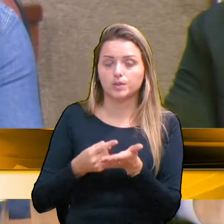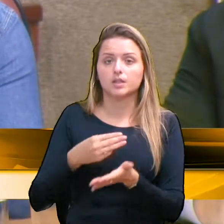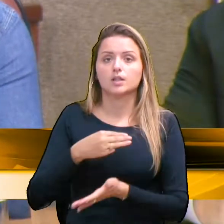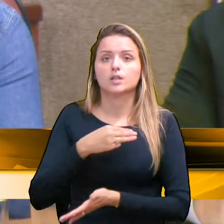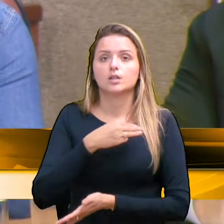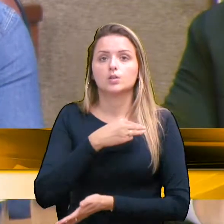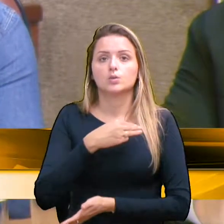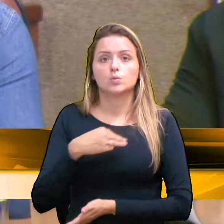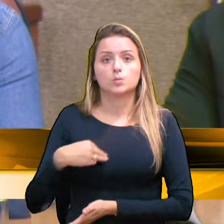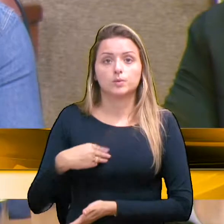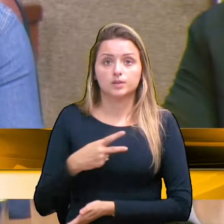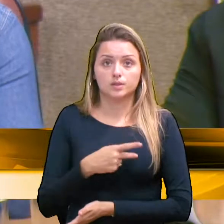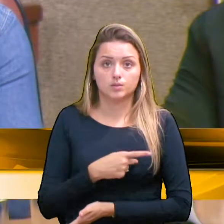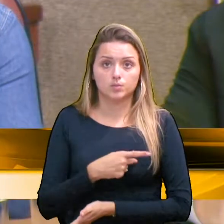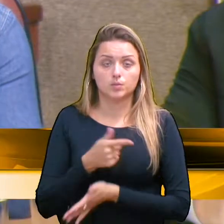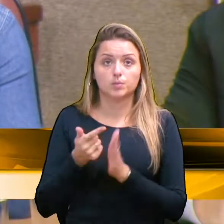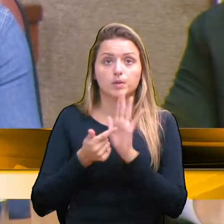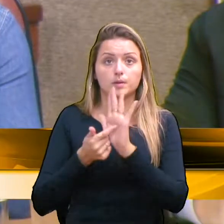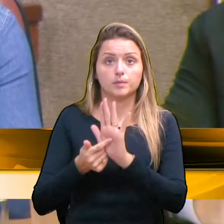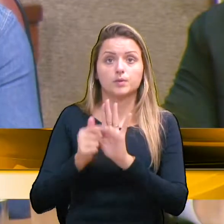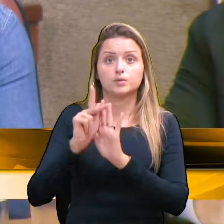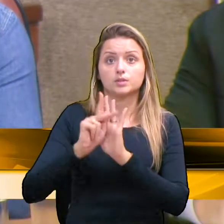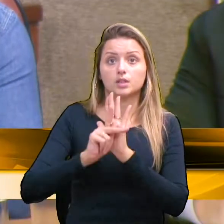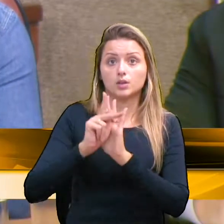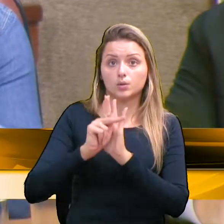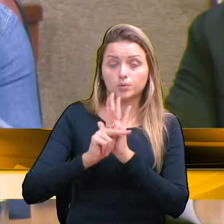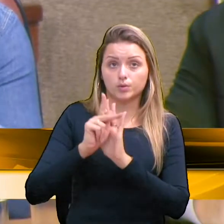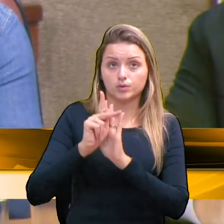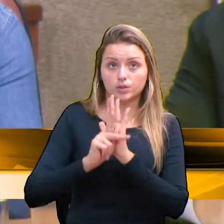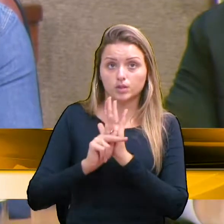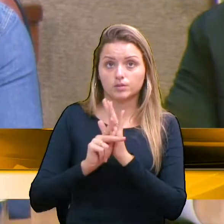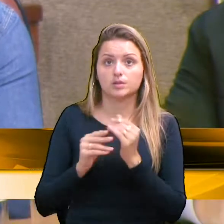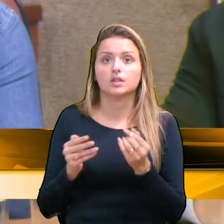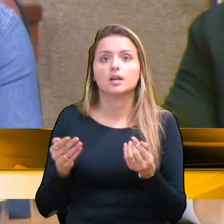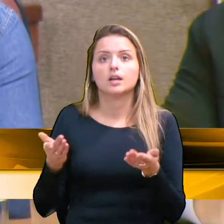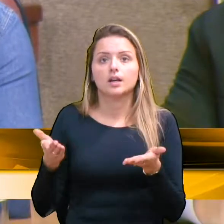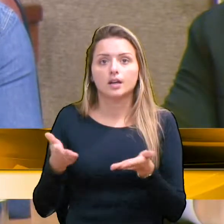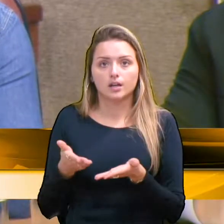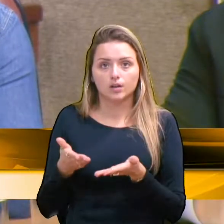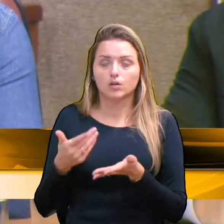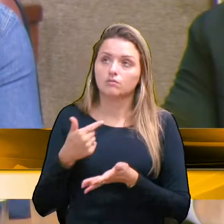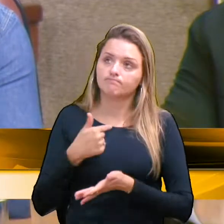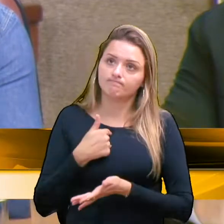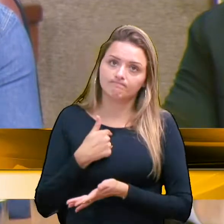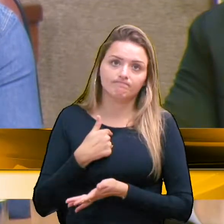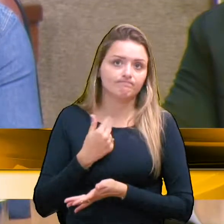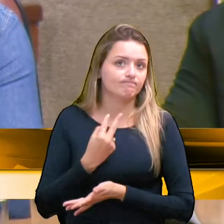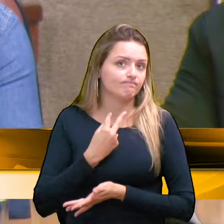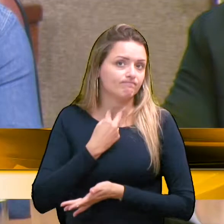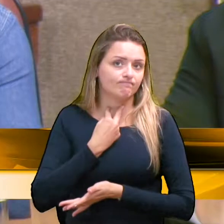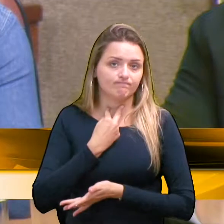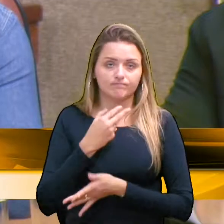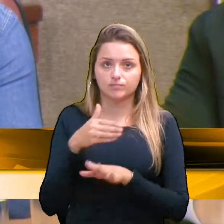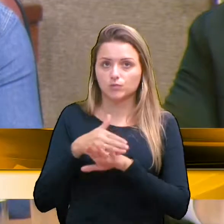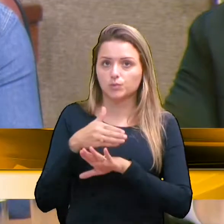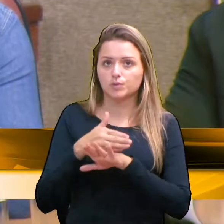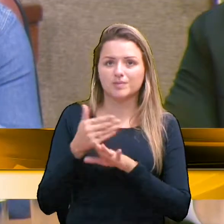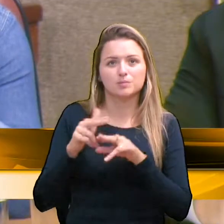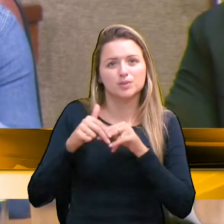Público, que era para apresentar o projeto, né, vereador? Então, agora, eu, infelizmente, não pude participar por outros